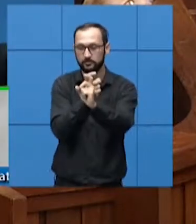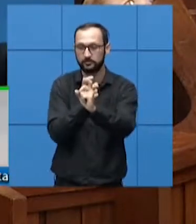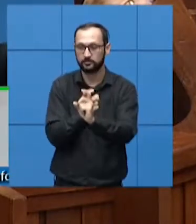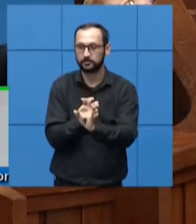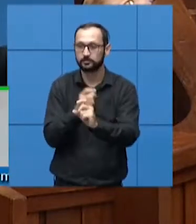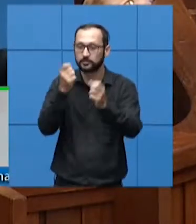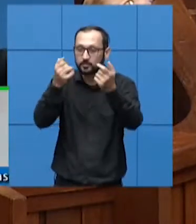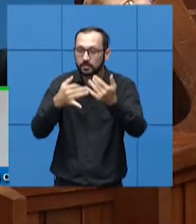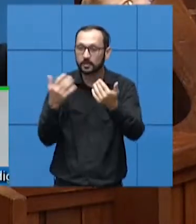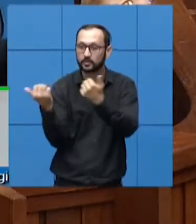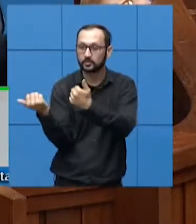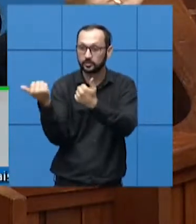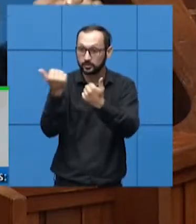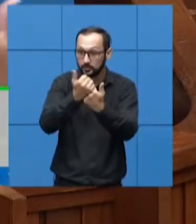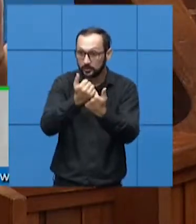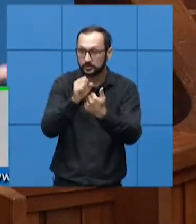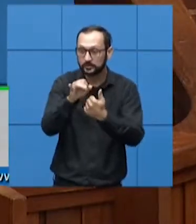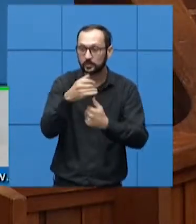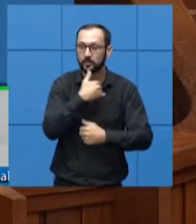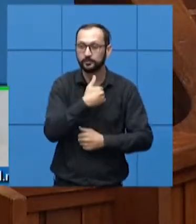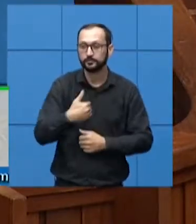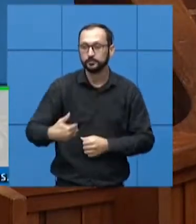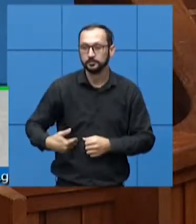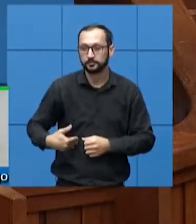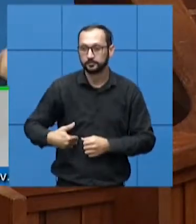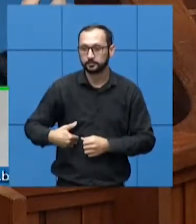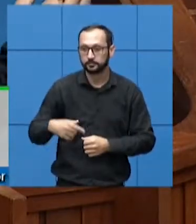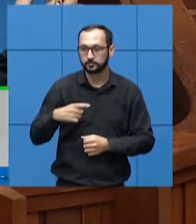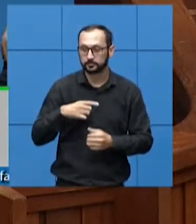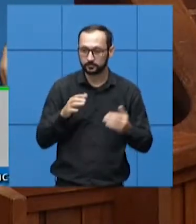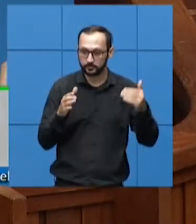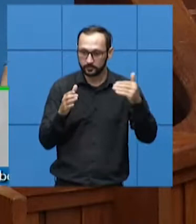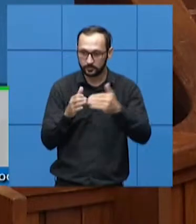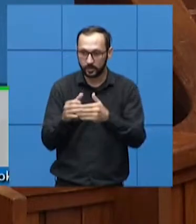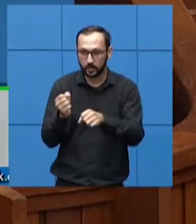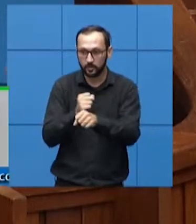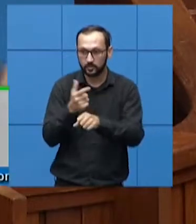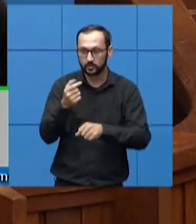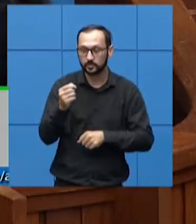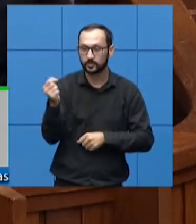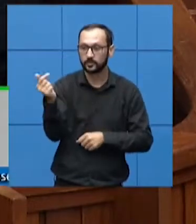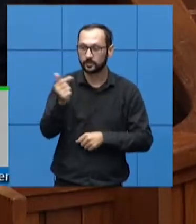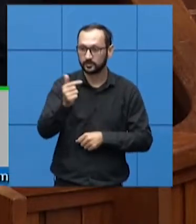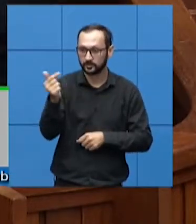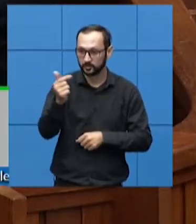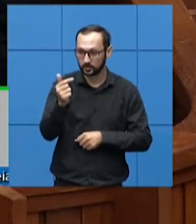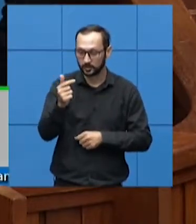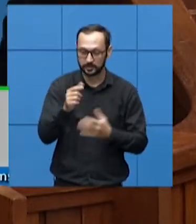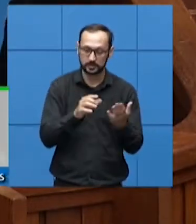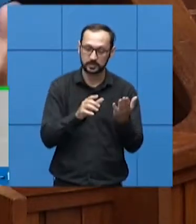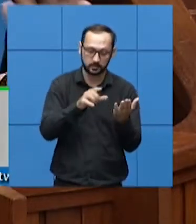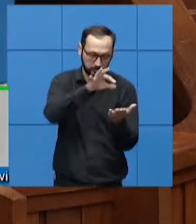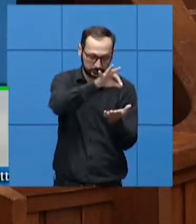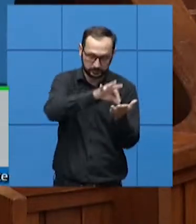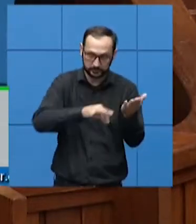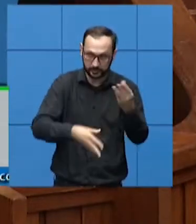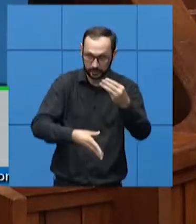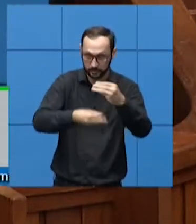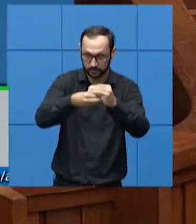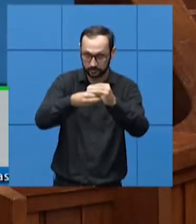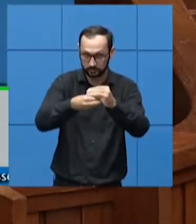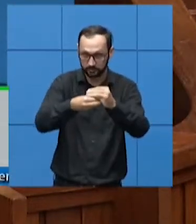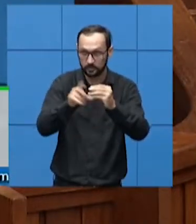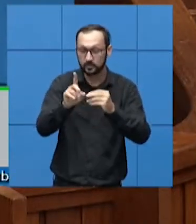à substituição, embora o governo tenha estendido até 2022 o termo aditivo, a não